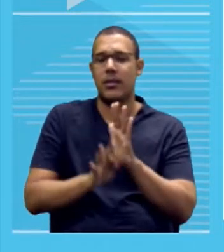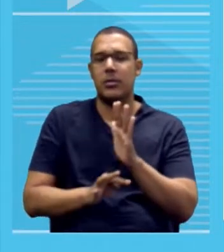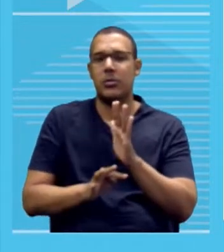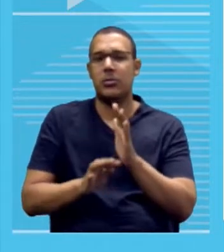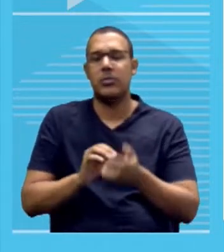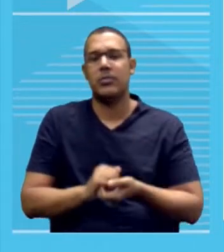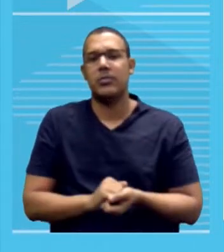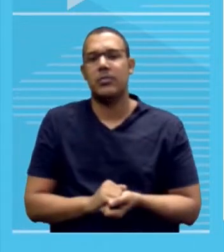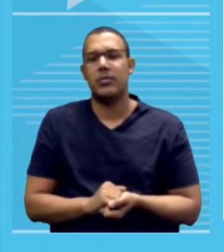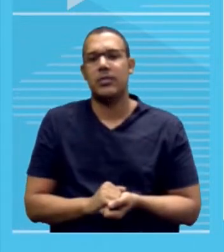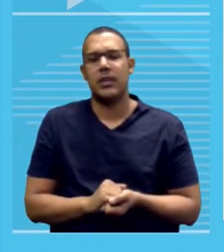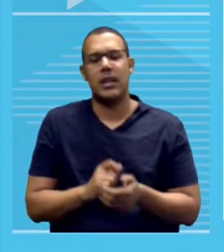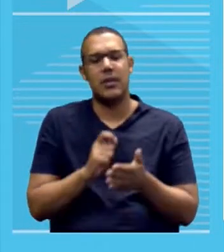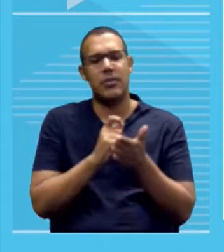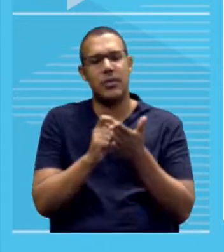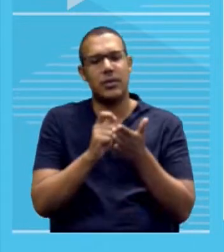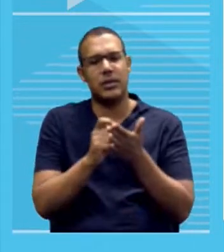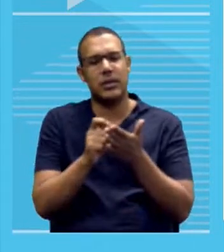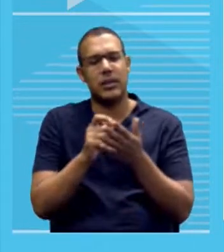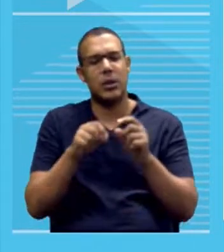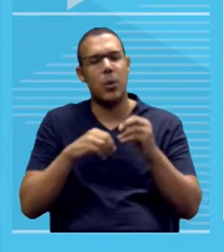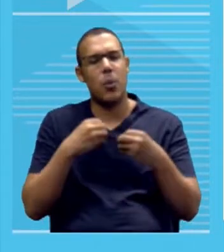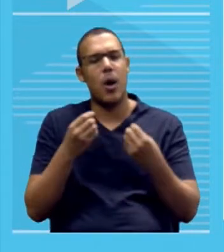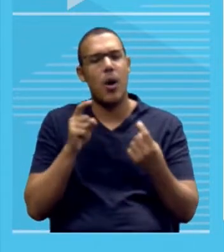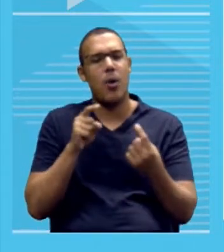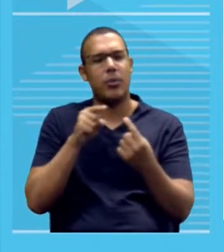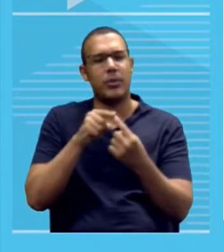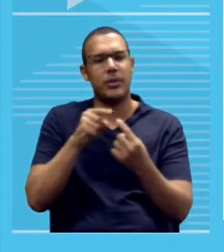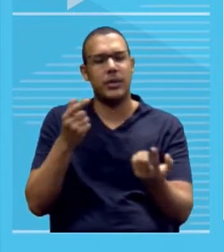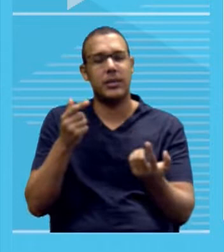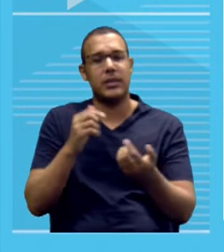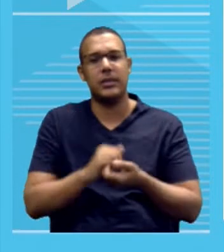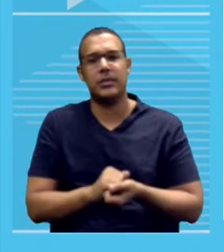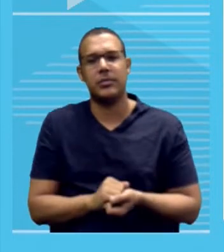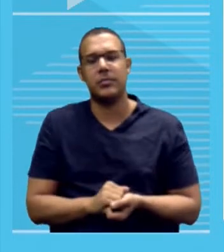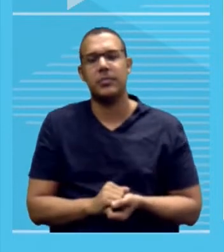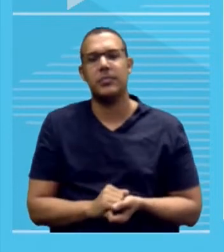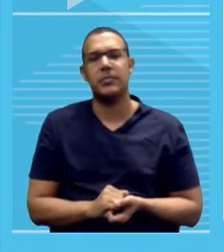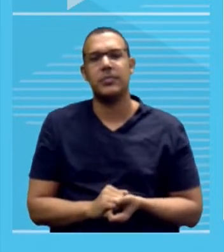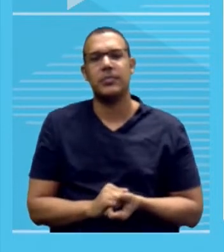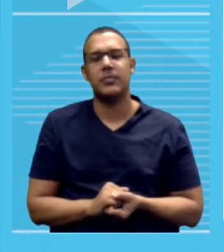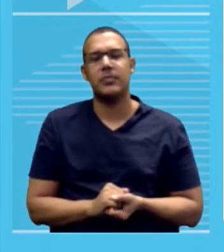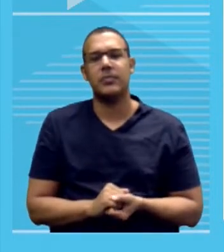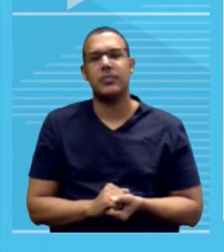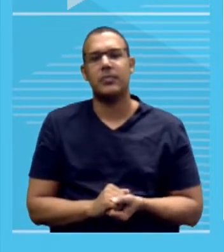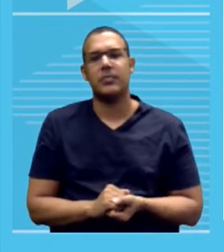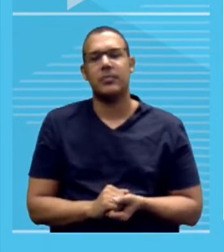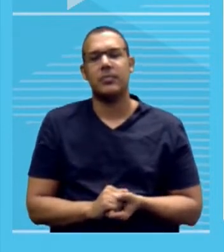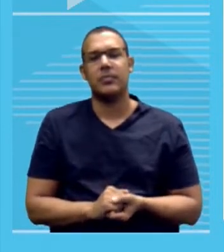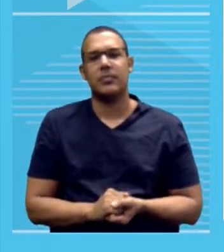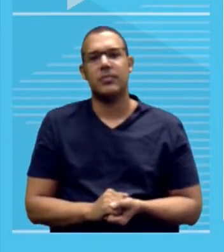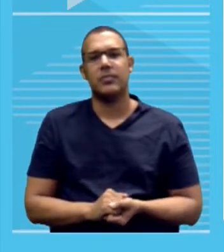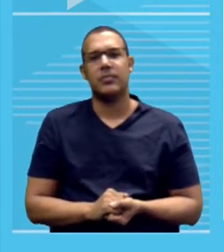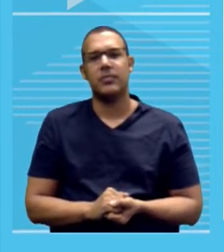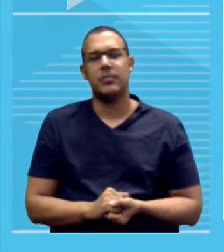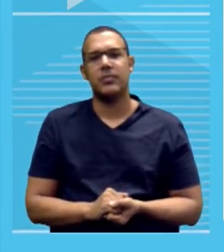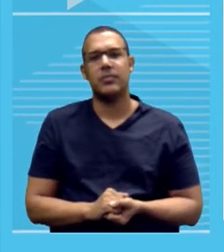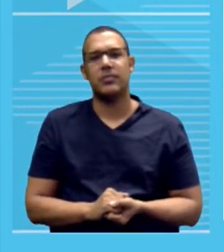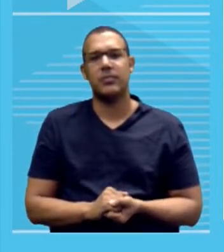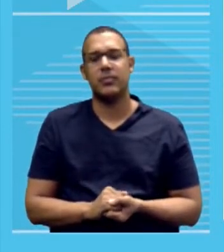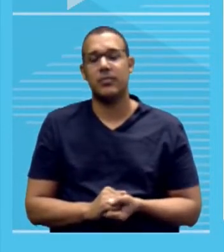foi escrito com qual finalidade esse texto foi desenhado dessa forma